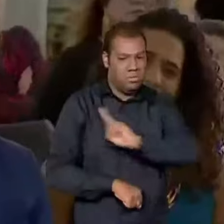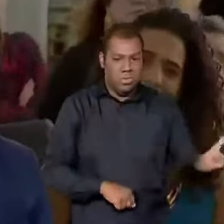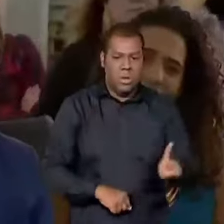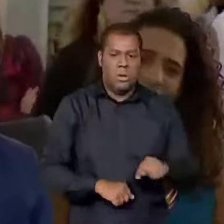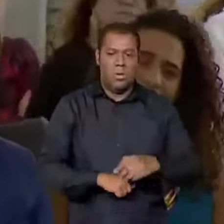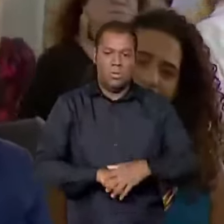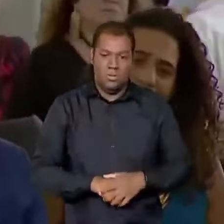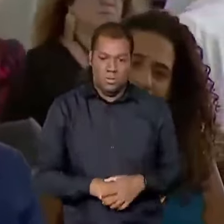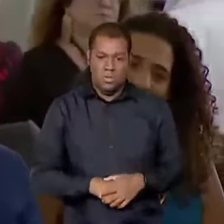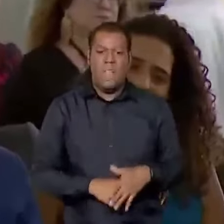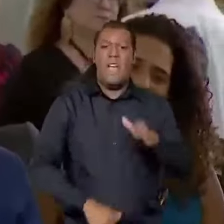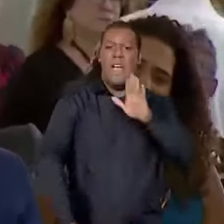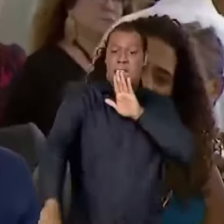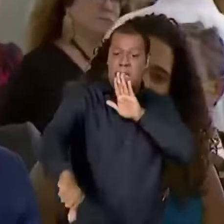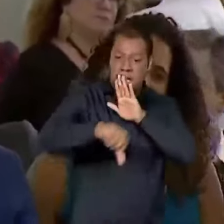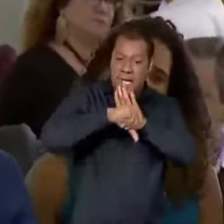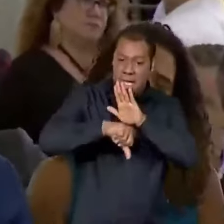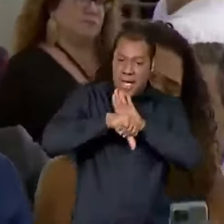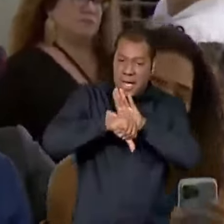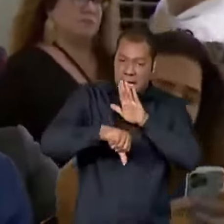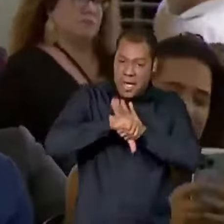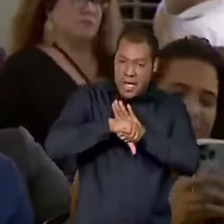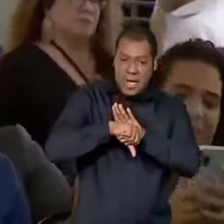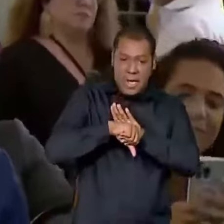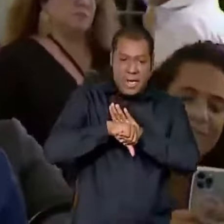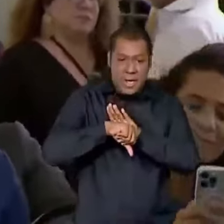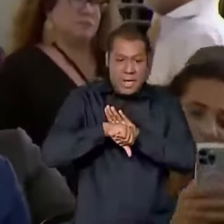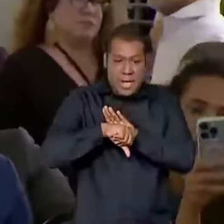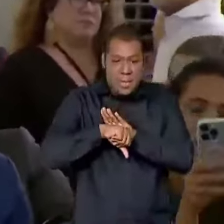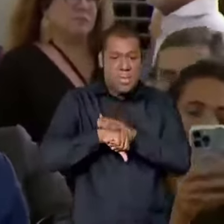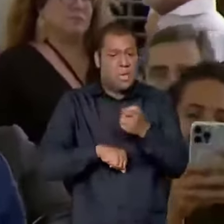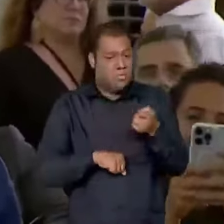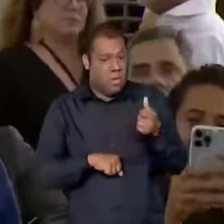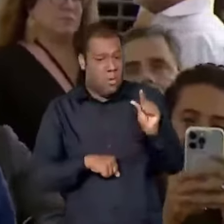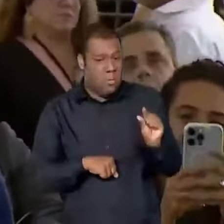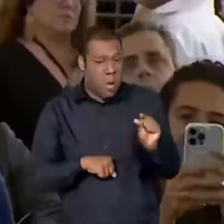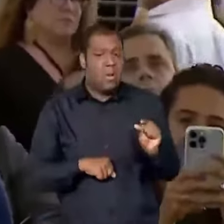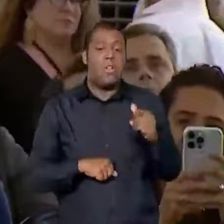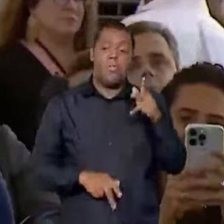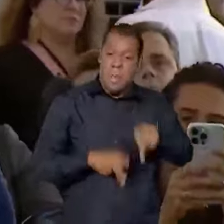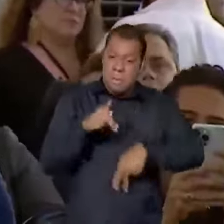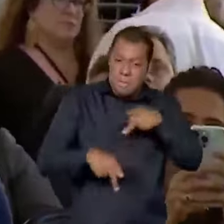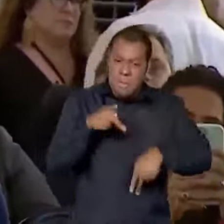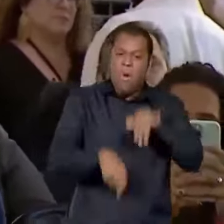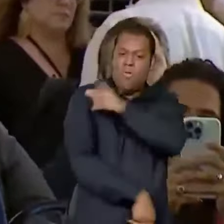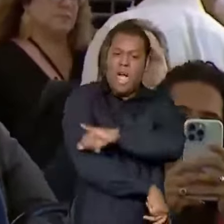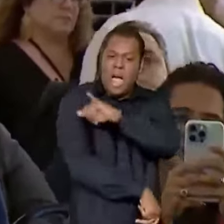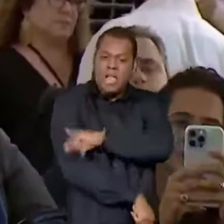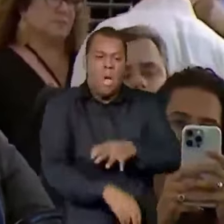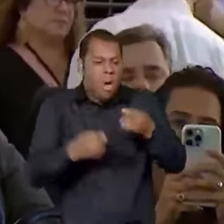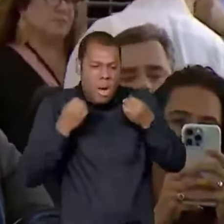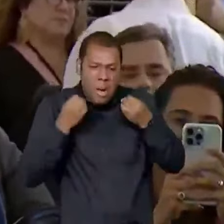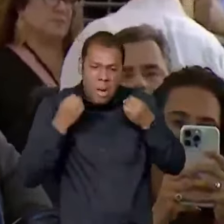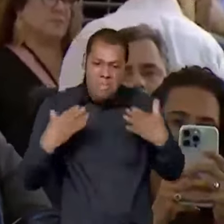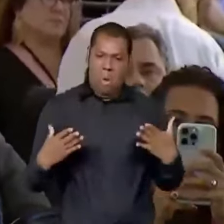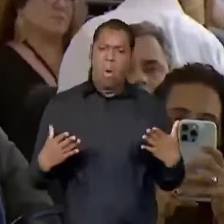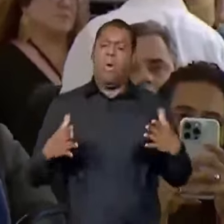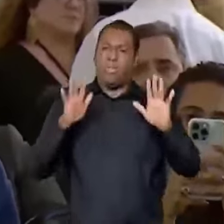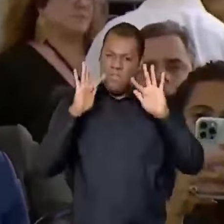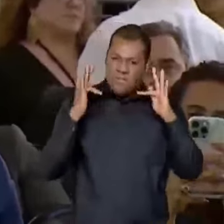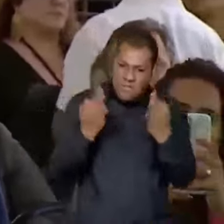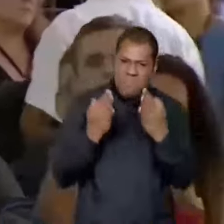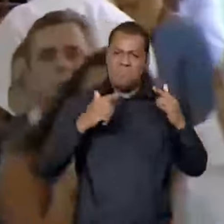uma minoria, a maioria dos cariocas é gente decente, é gente de bem, é gente de família, é